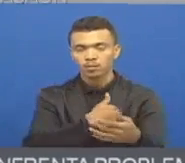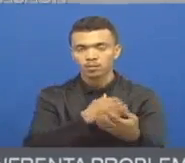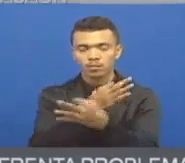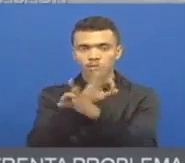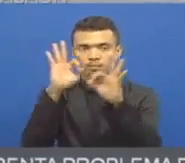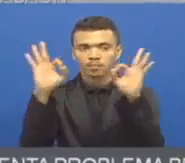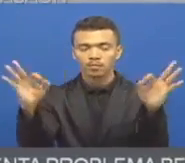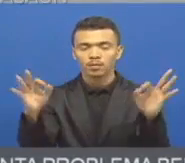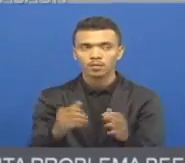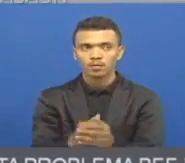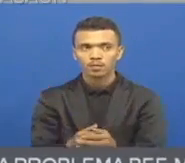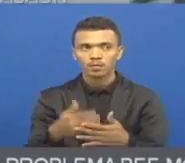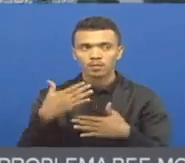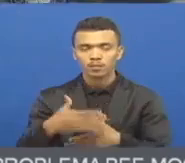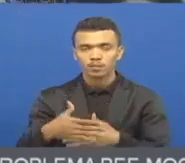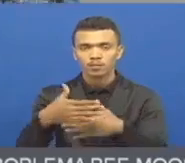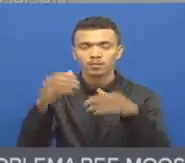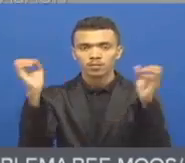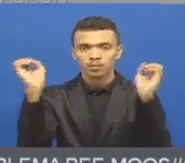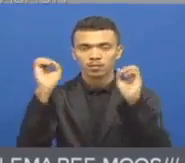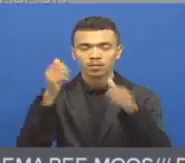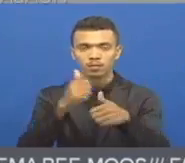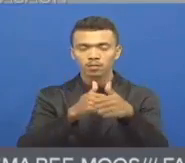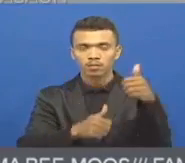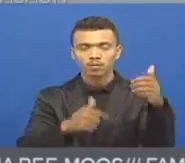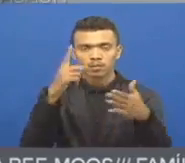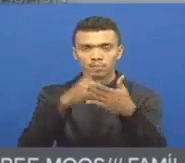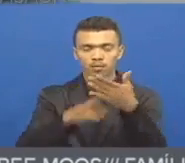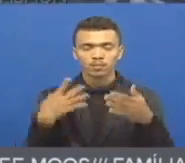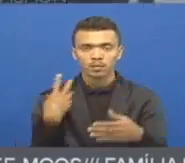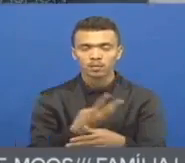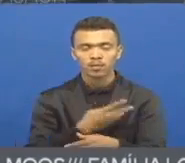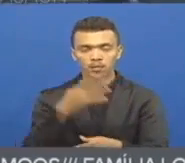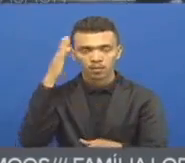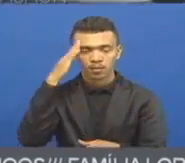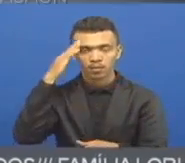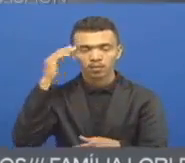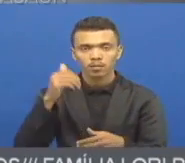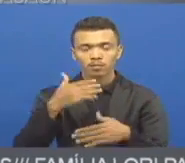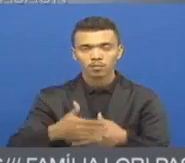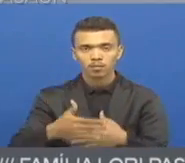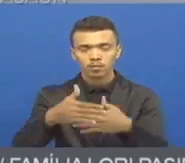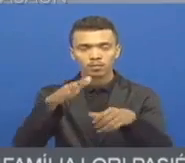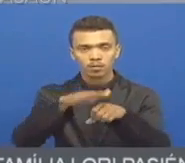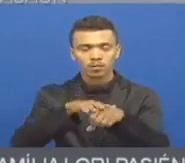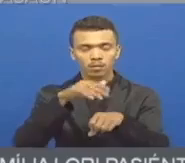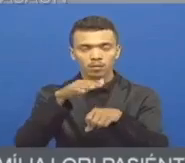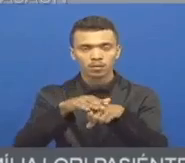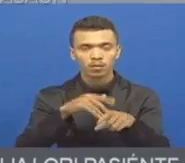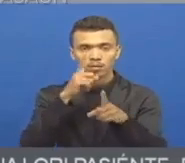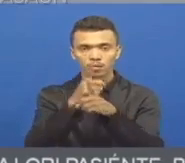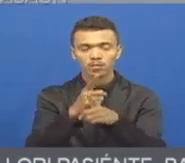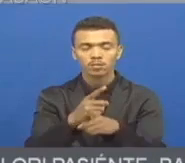Ninia progresu la tuil, saira makita espera. Ne progresu la olento tebes. Lolos ne maio